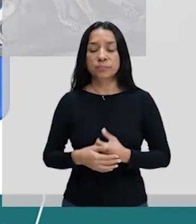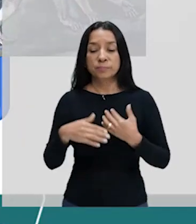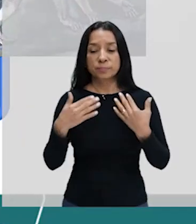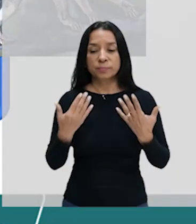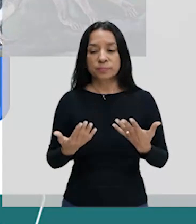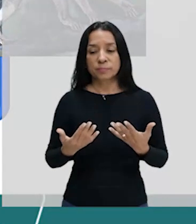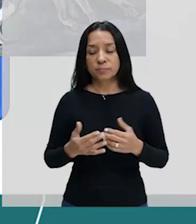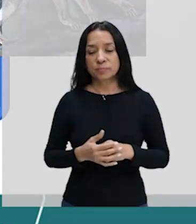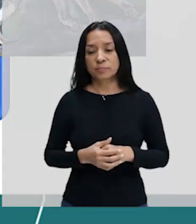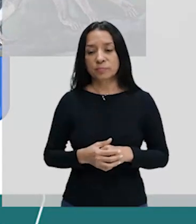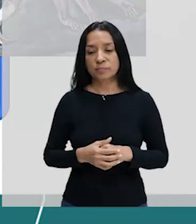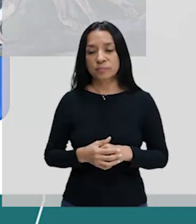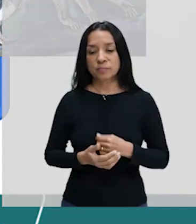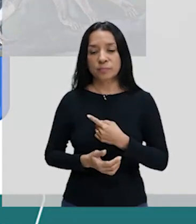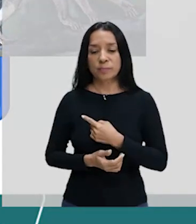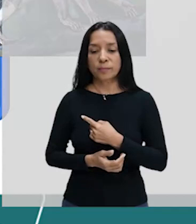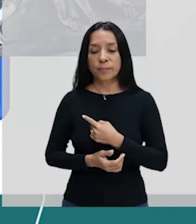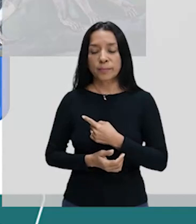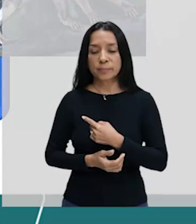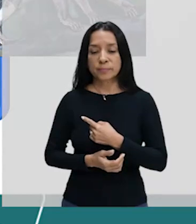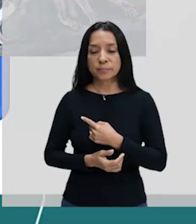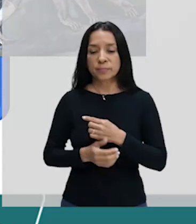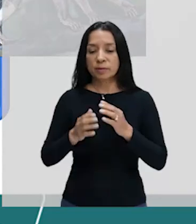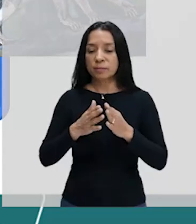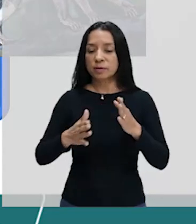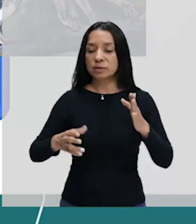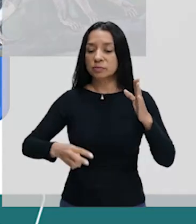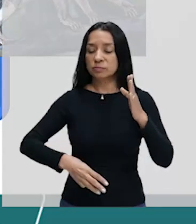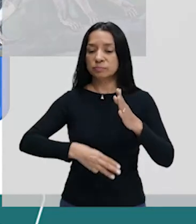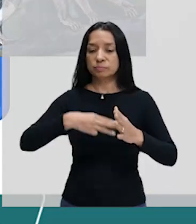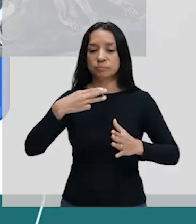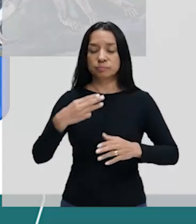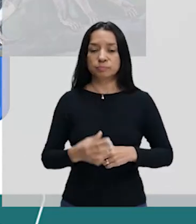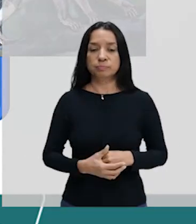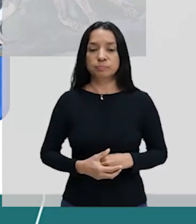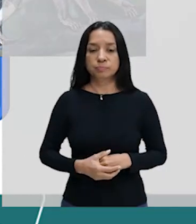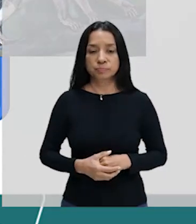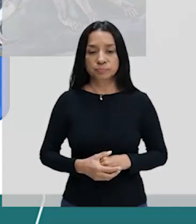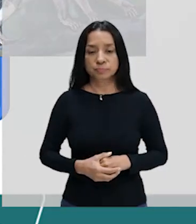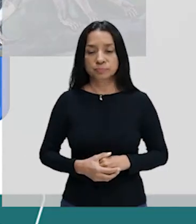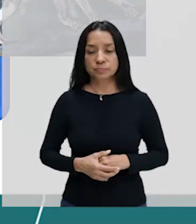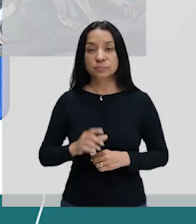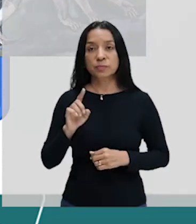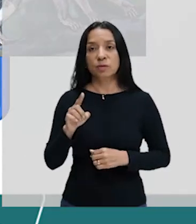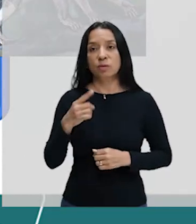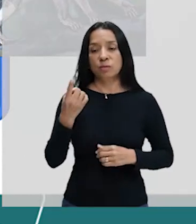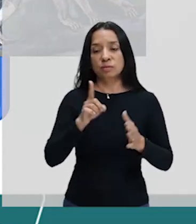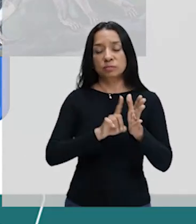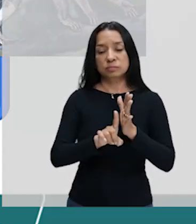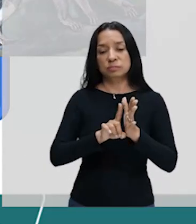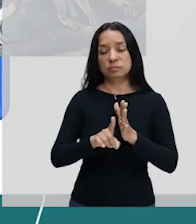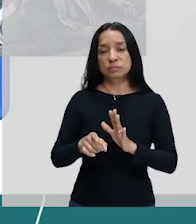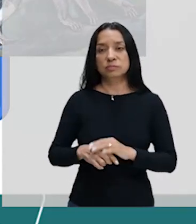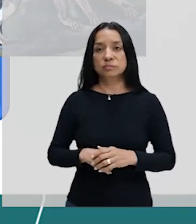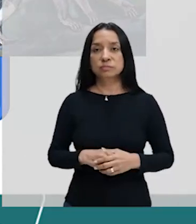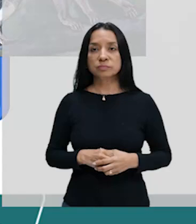Então, na era Cenozoica, período terciário. Vamos lá para a próxima